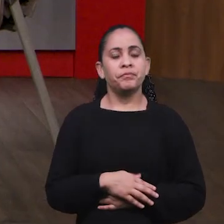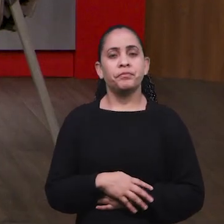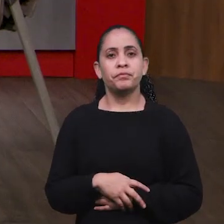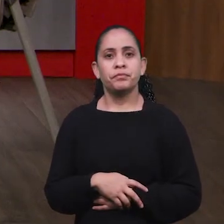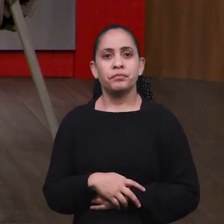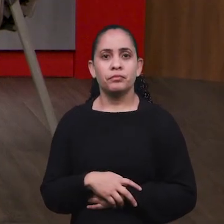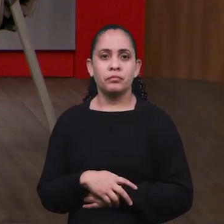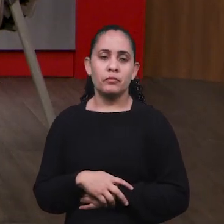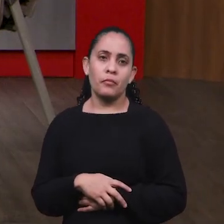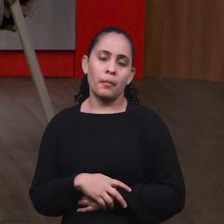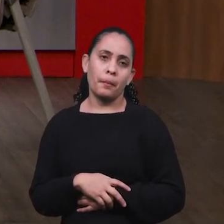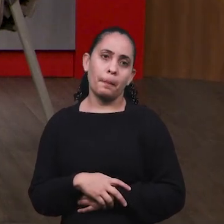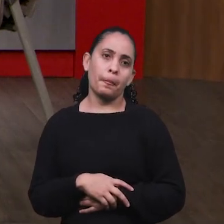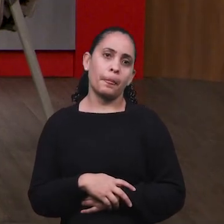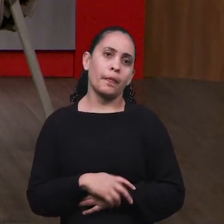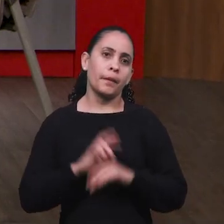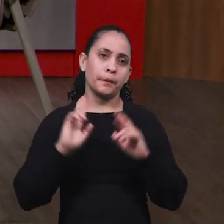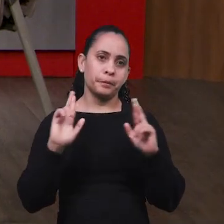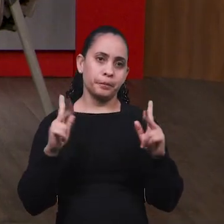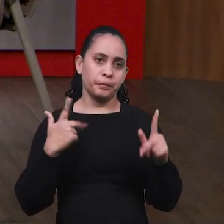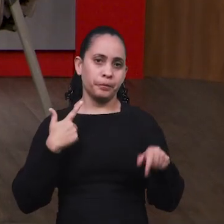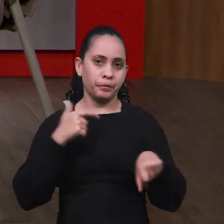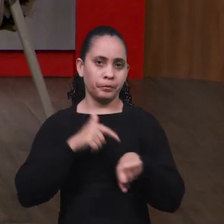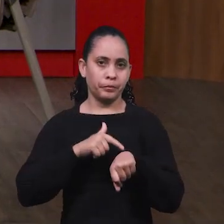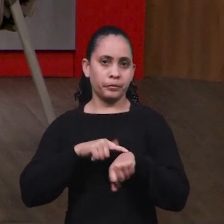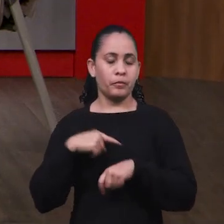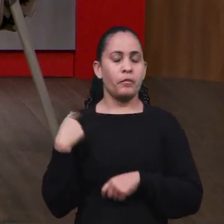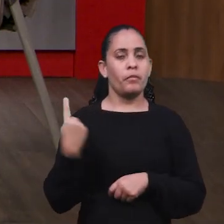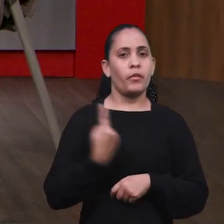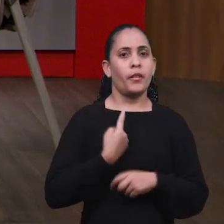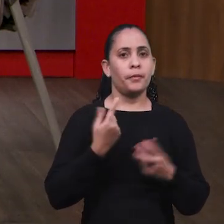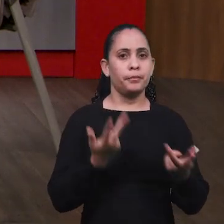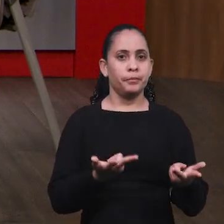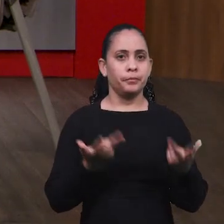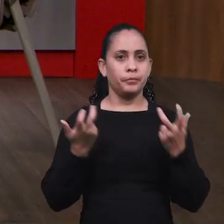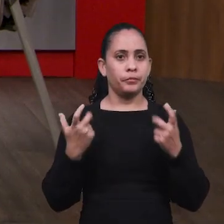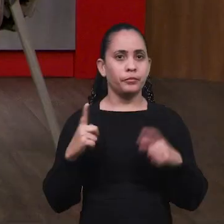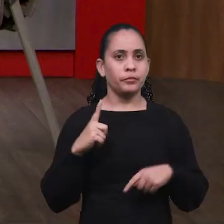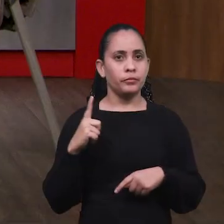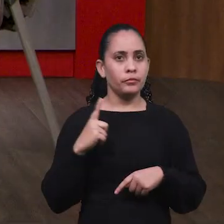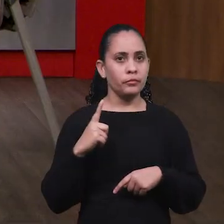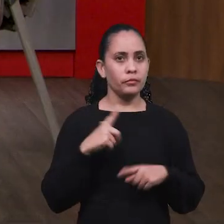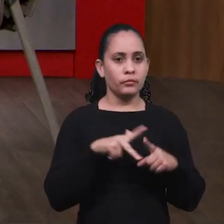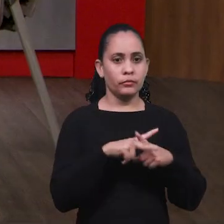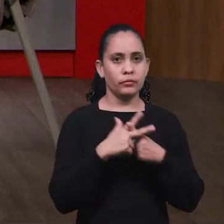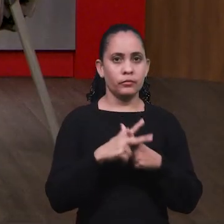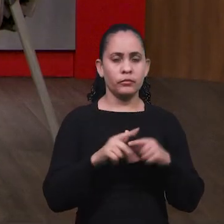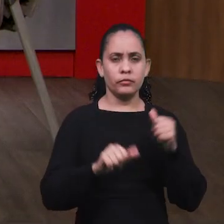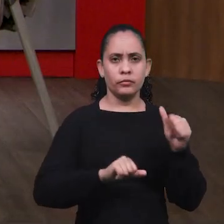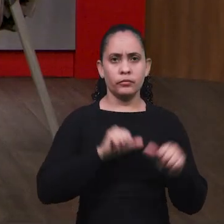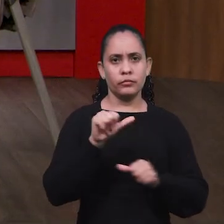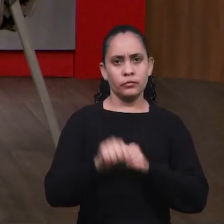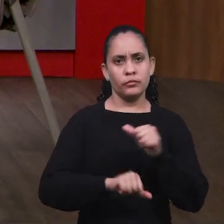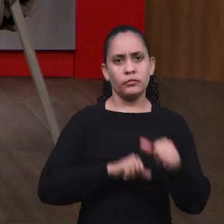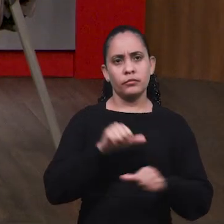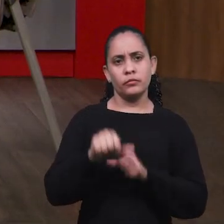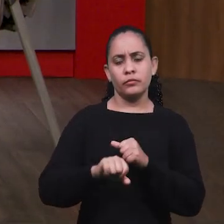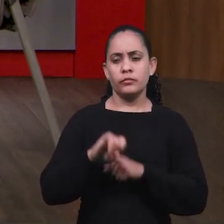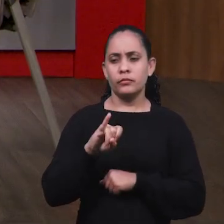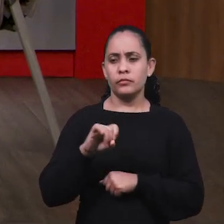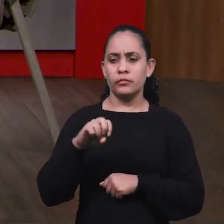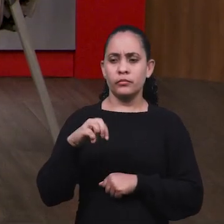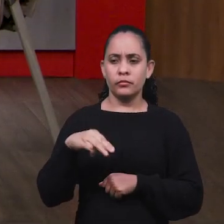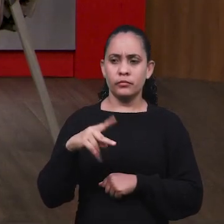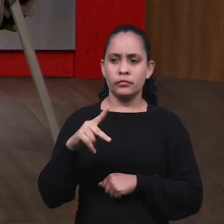Essa é um grande diferencial, principalmente no momento que nós vemos tanta reforma tributária, tantas questões de imposto